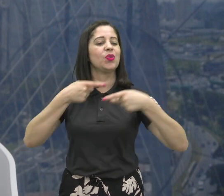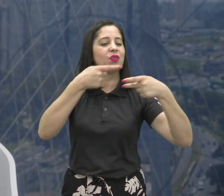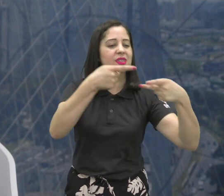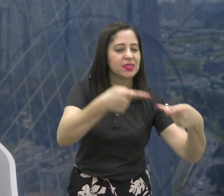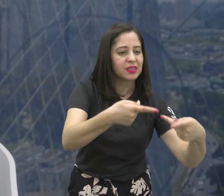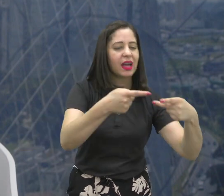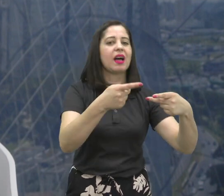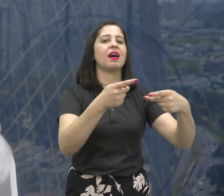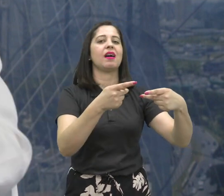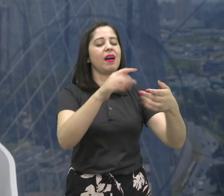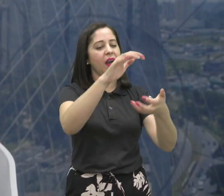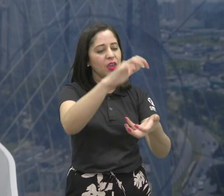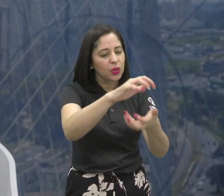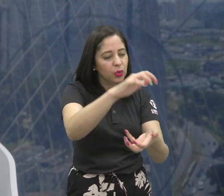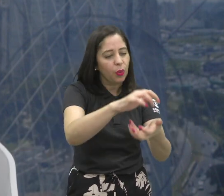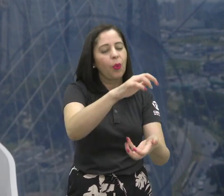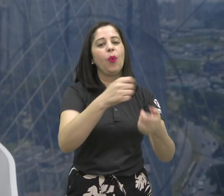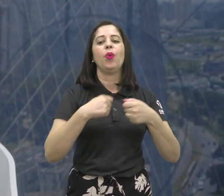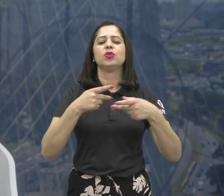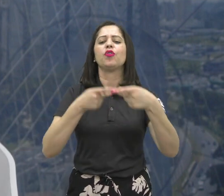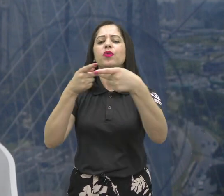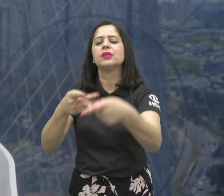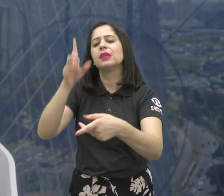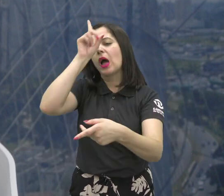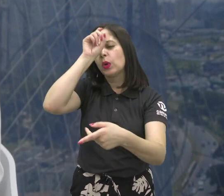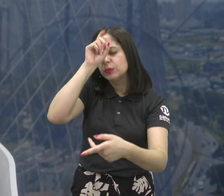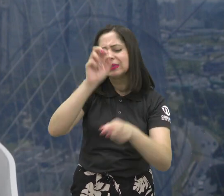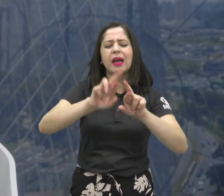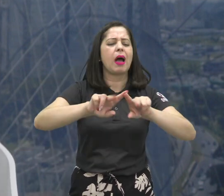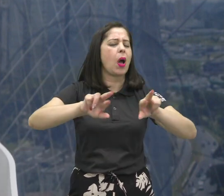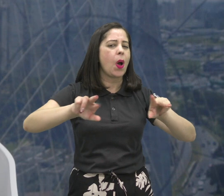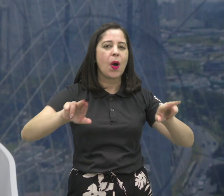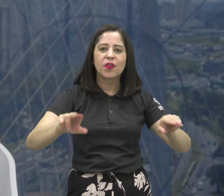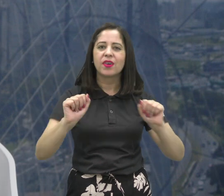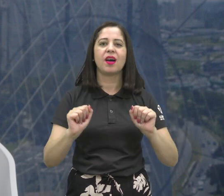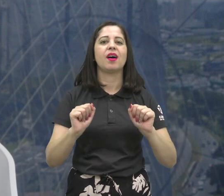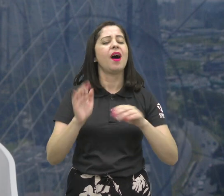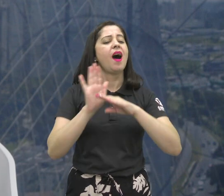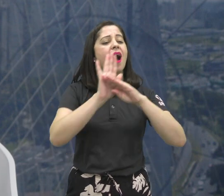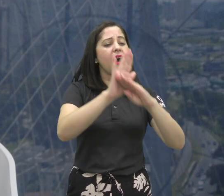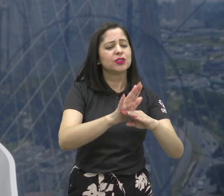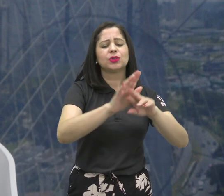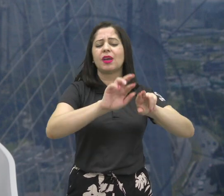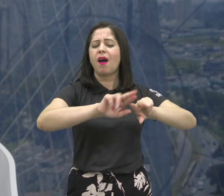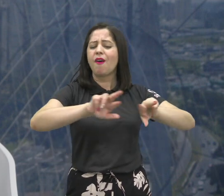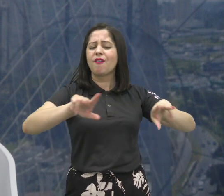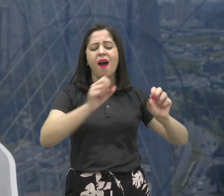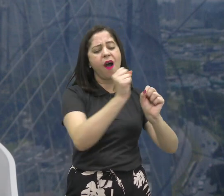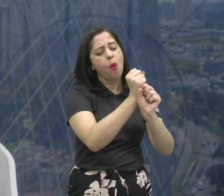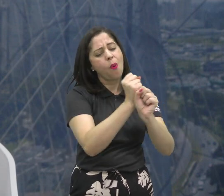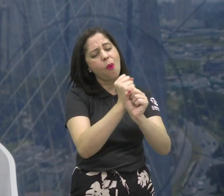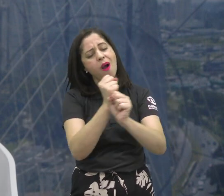instituições com os idosos, né, nos outros períodos que eles precisam tanto. Então, são ações de solidariedade que a gente possa pensar aí